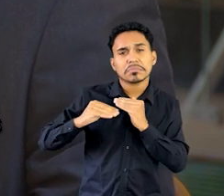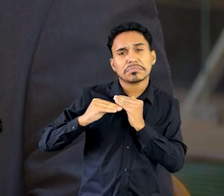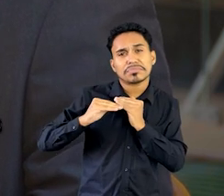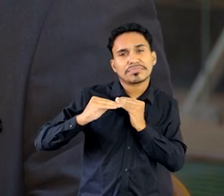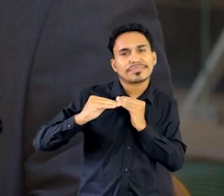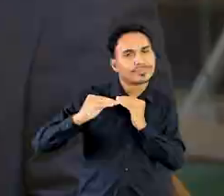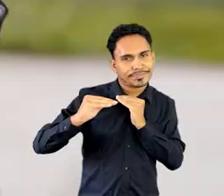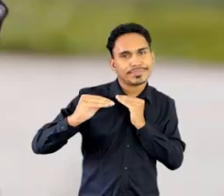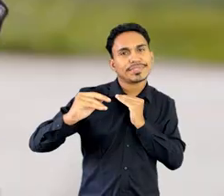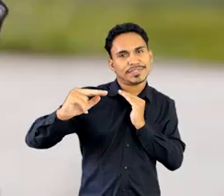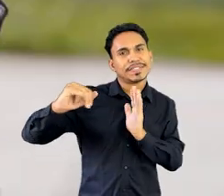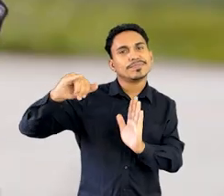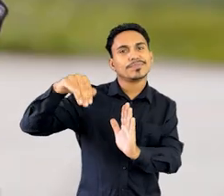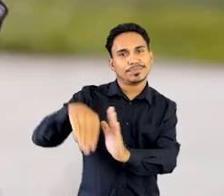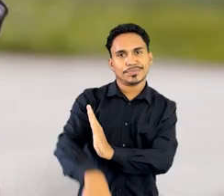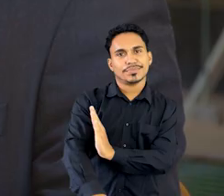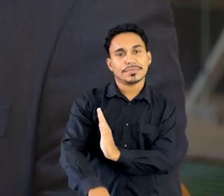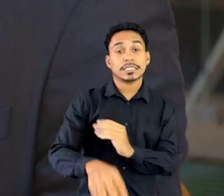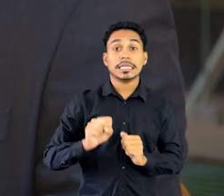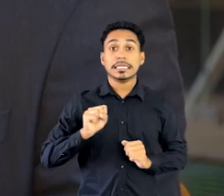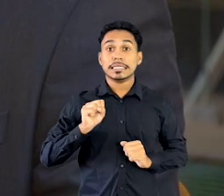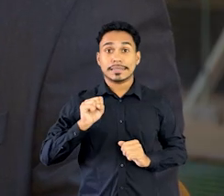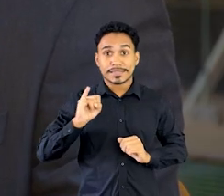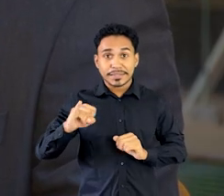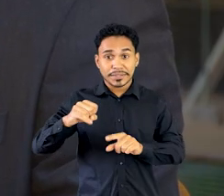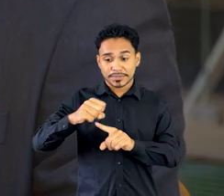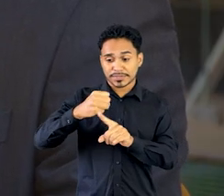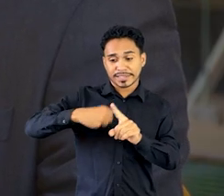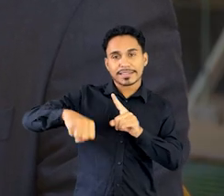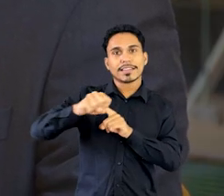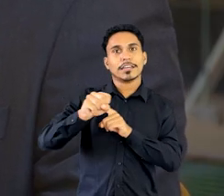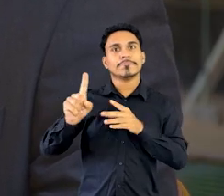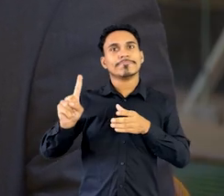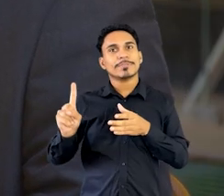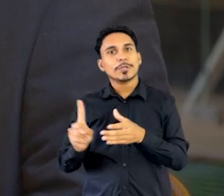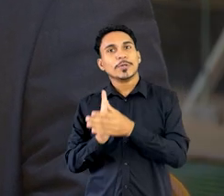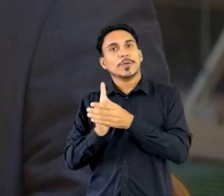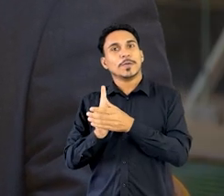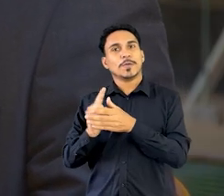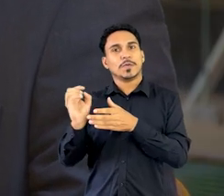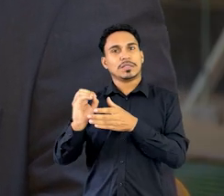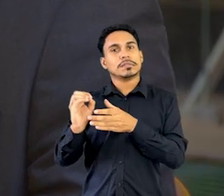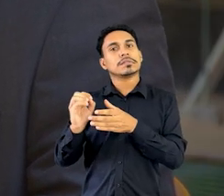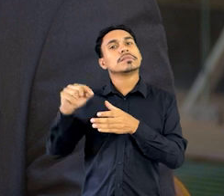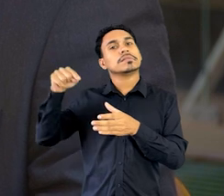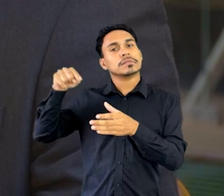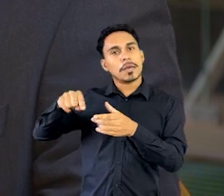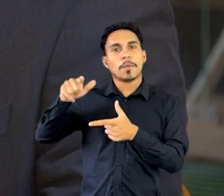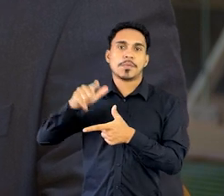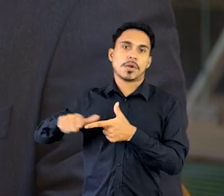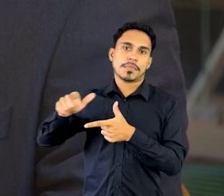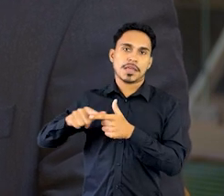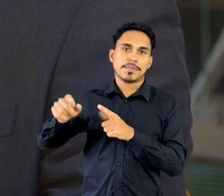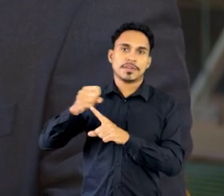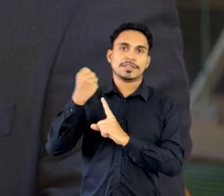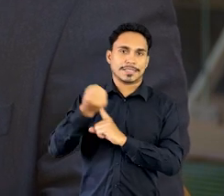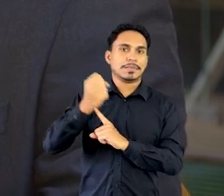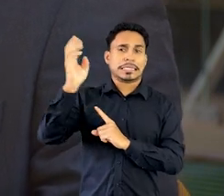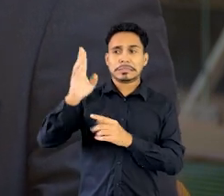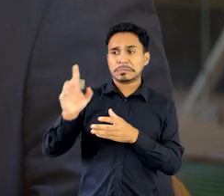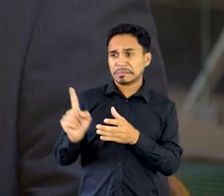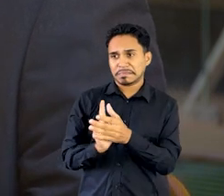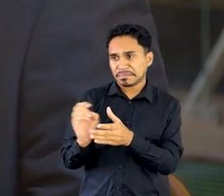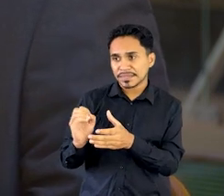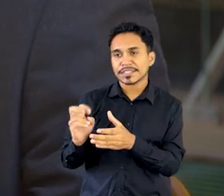fadadas ao fracasso sim sociedades que não incluem e talvez esse seja um grande dilema da sociedade brasileira são